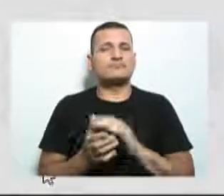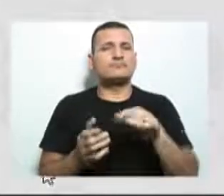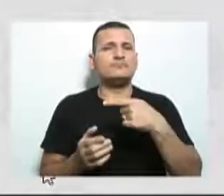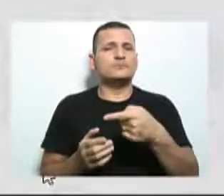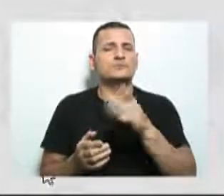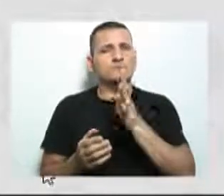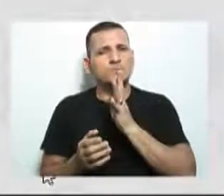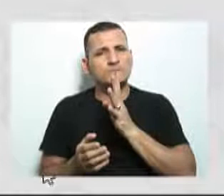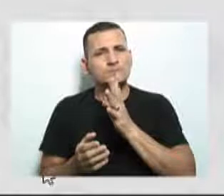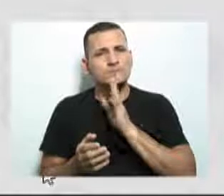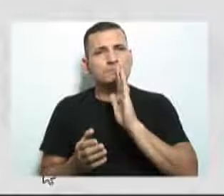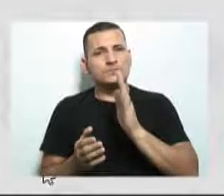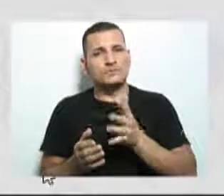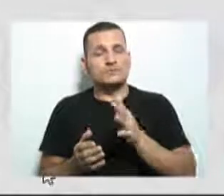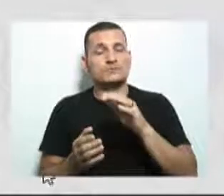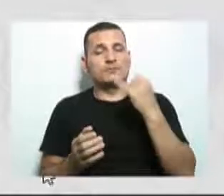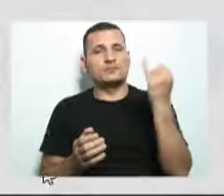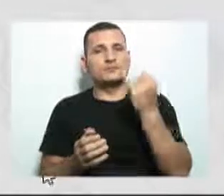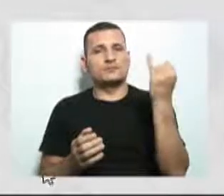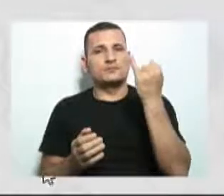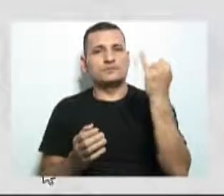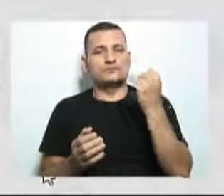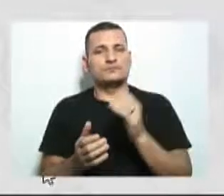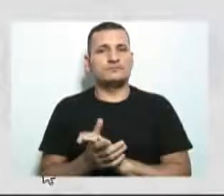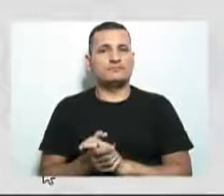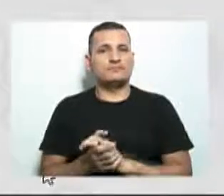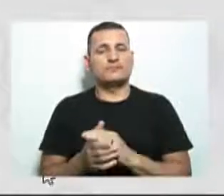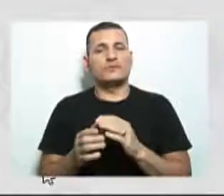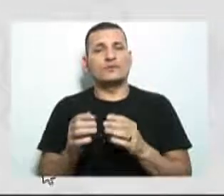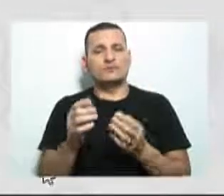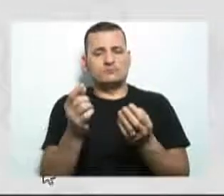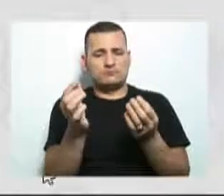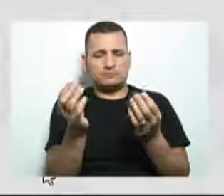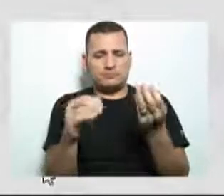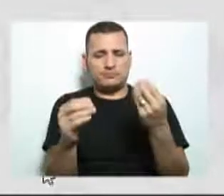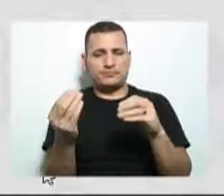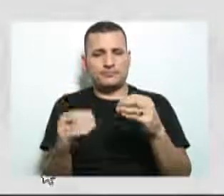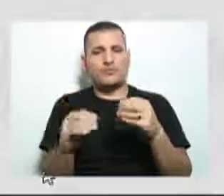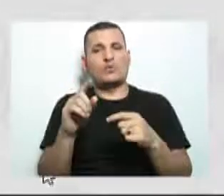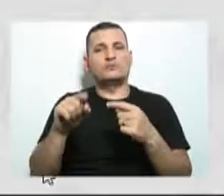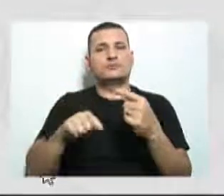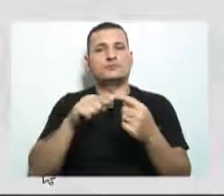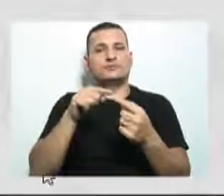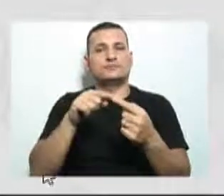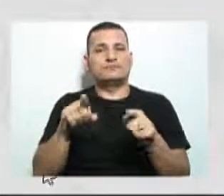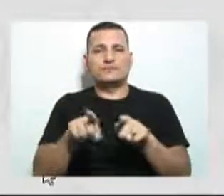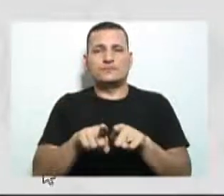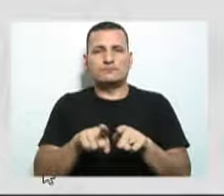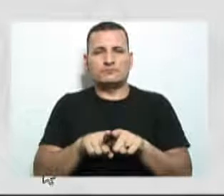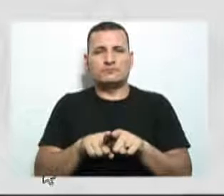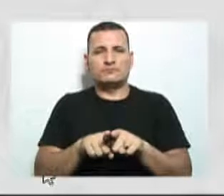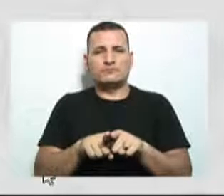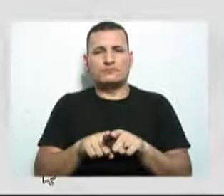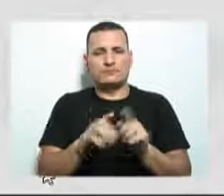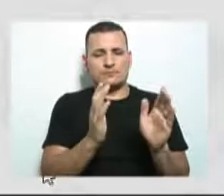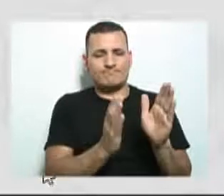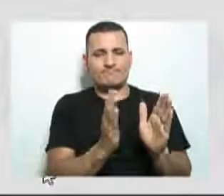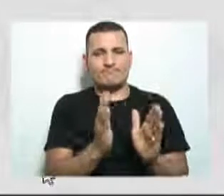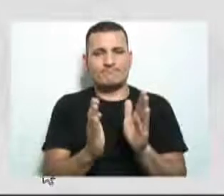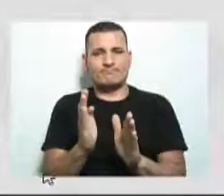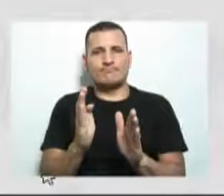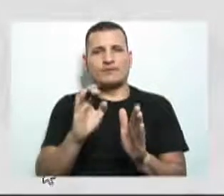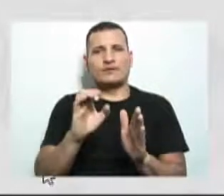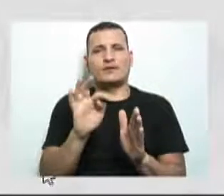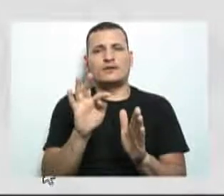vai negociar, é importante definir os objetivos e metas a alcançar com essa negociação. Isso